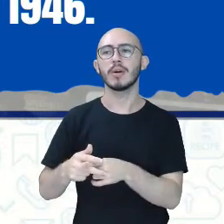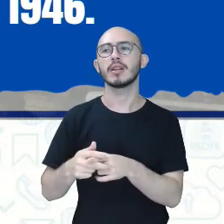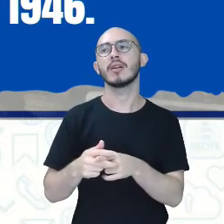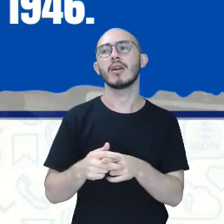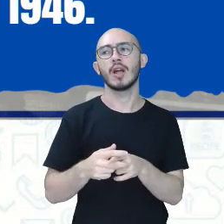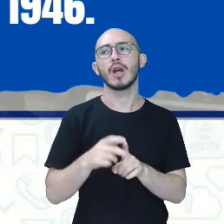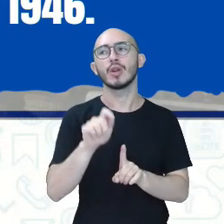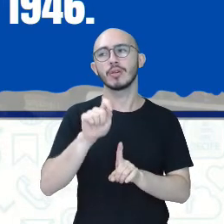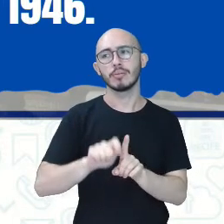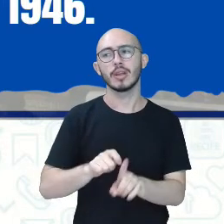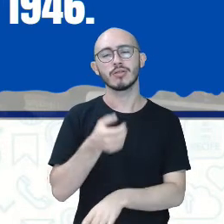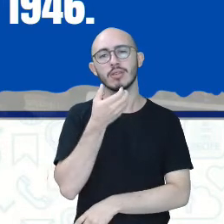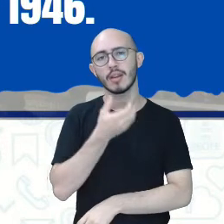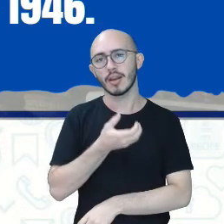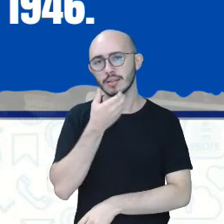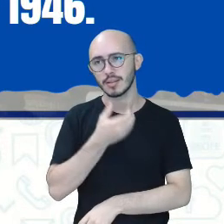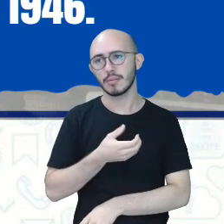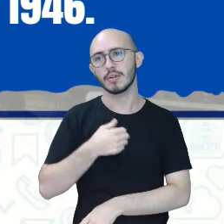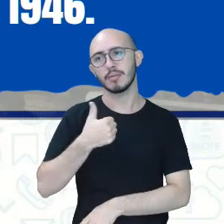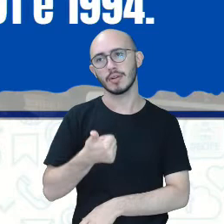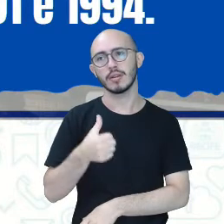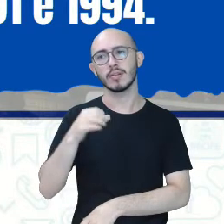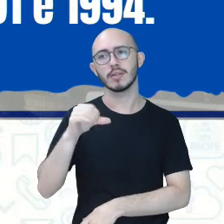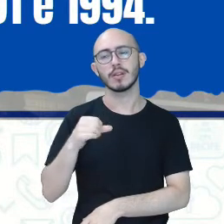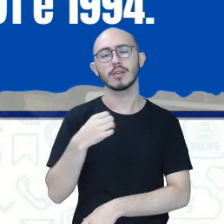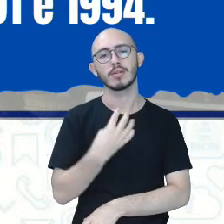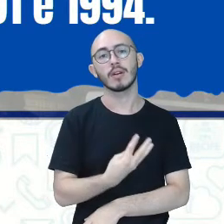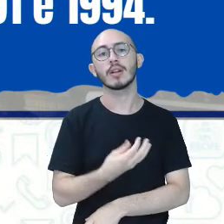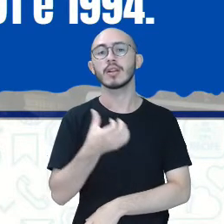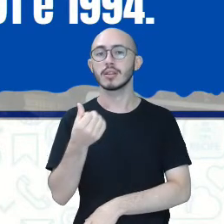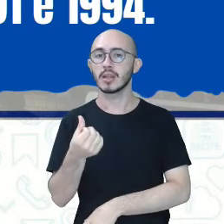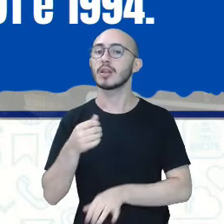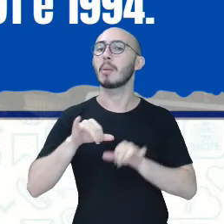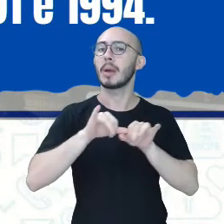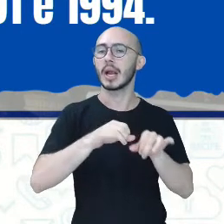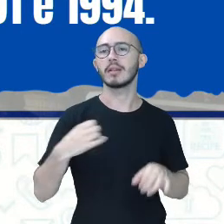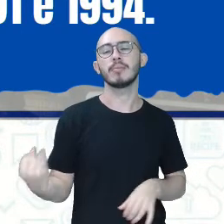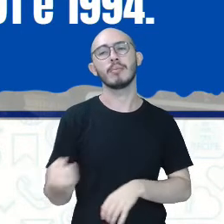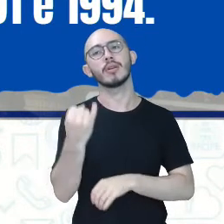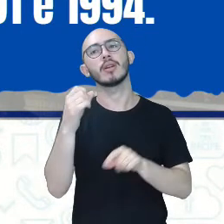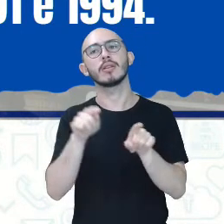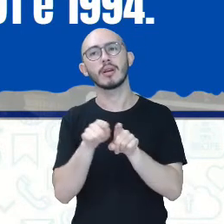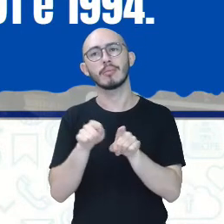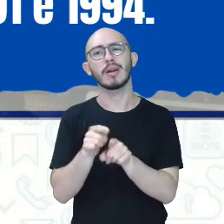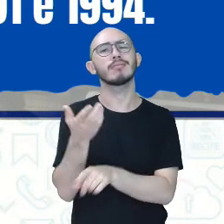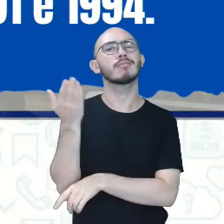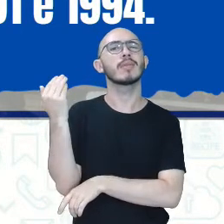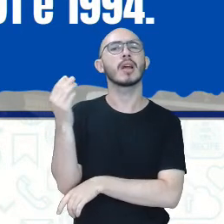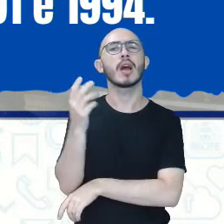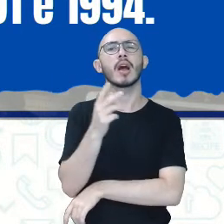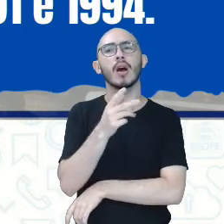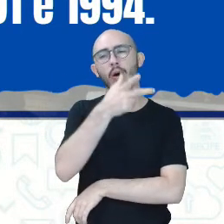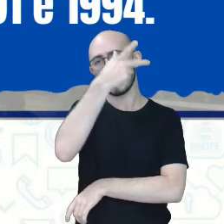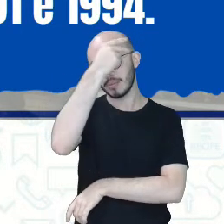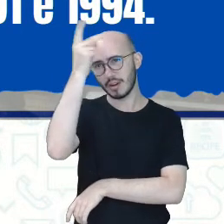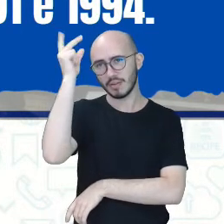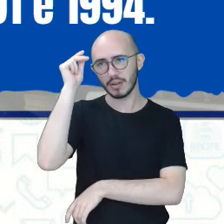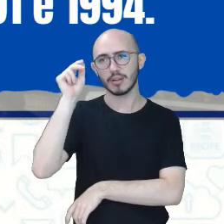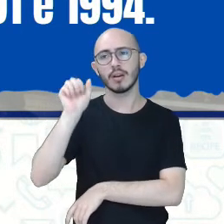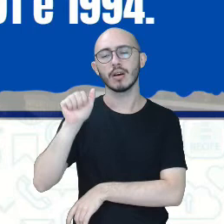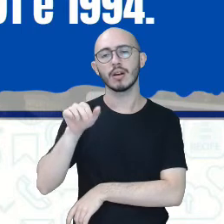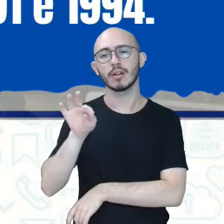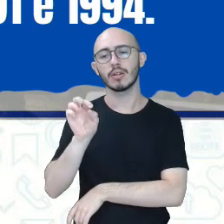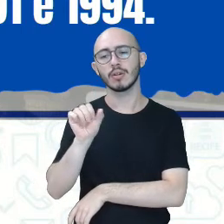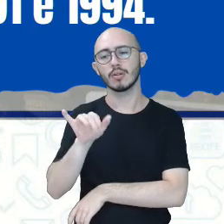de 1946. E esse mercado ele é importante, né? Na época o prefeito era o Antônio Pereira, né, e